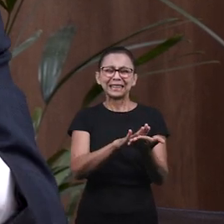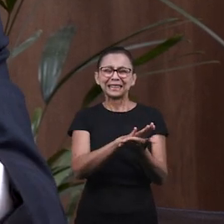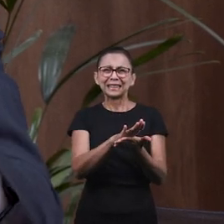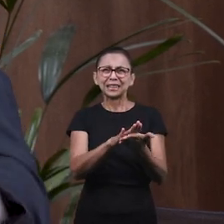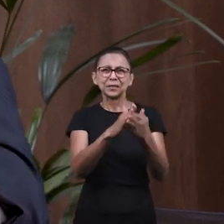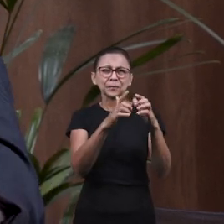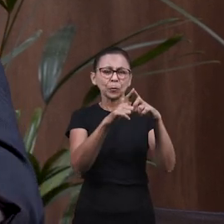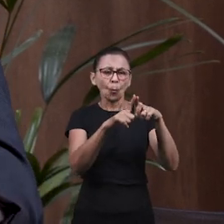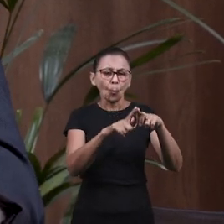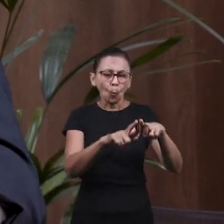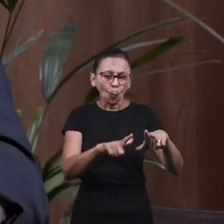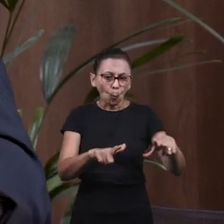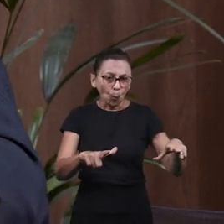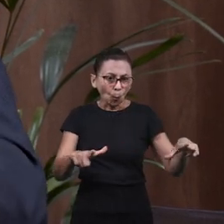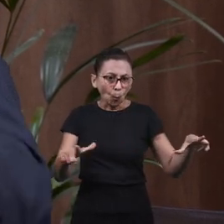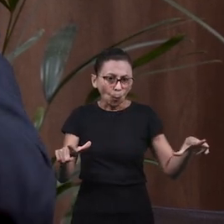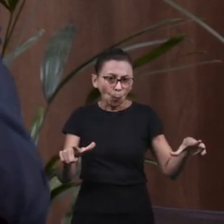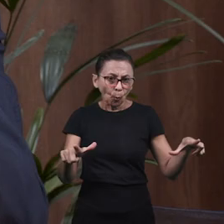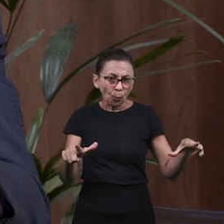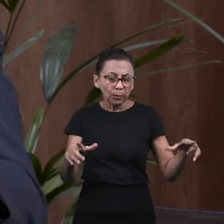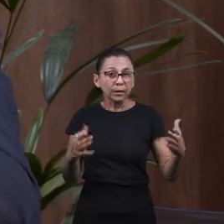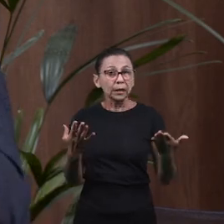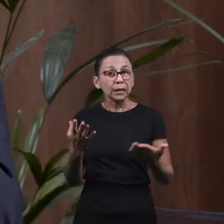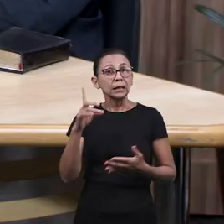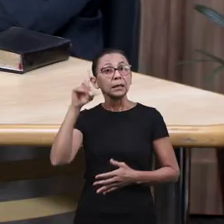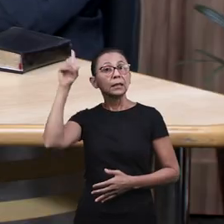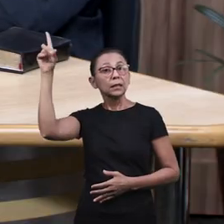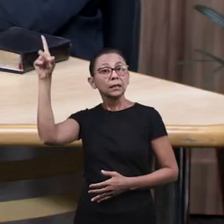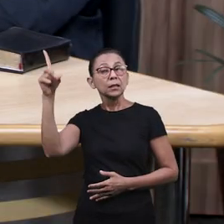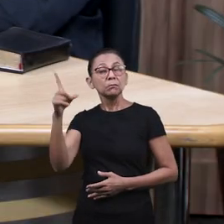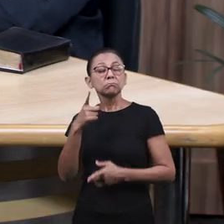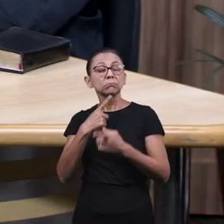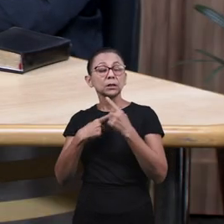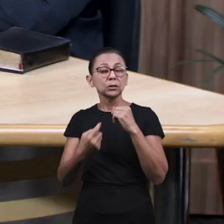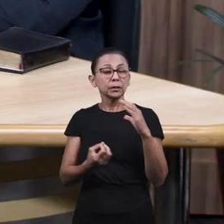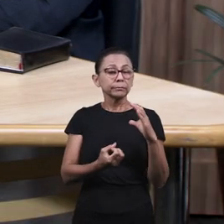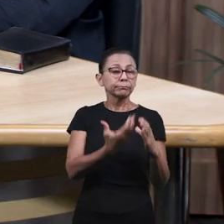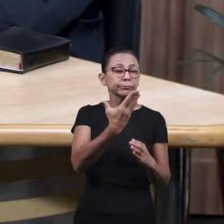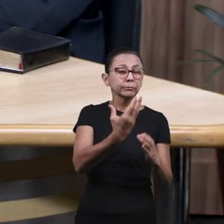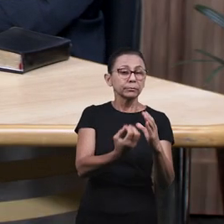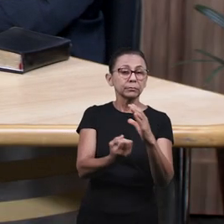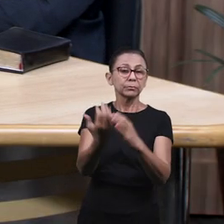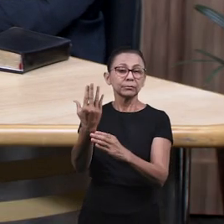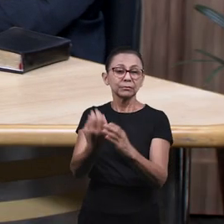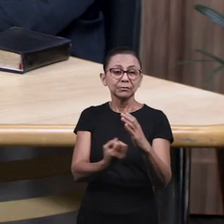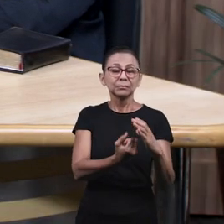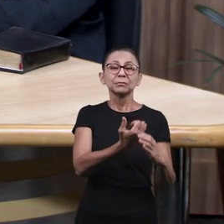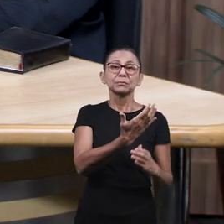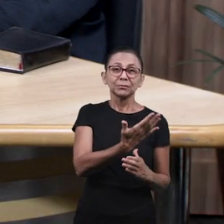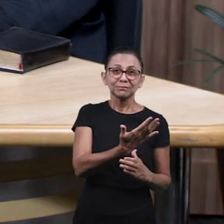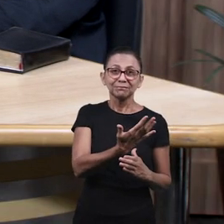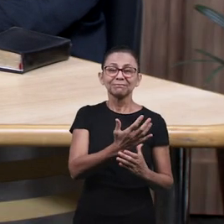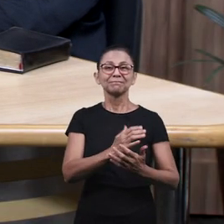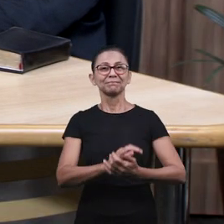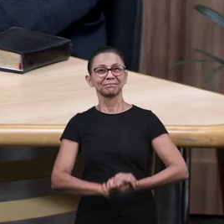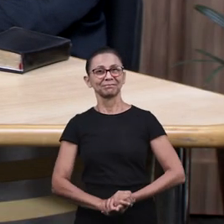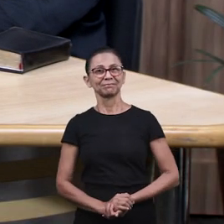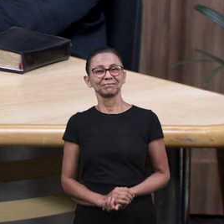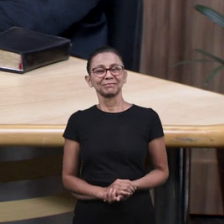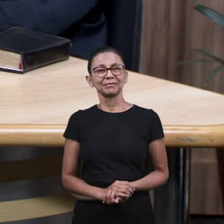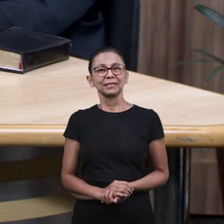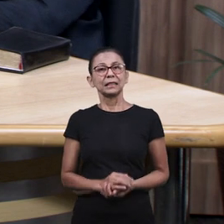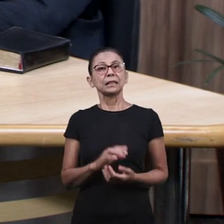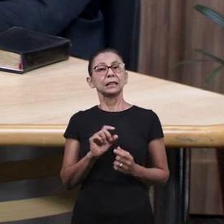queria dar forma, e Deus queria acabar com esse vazio. E aí já entra dizendo, e o Espírito Santo